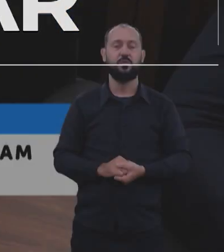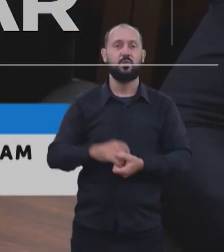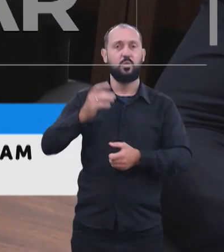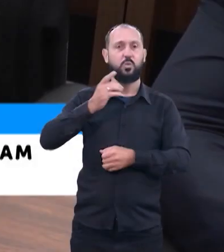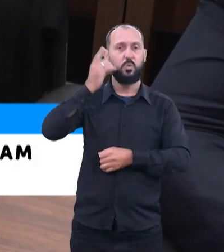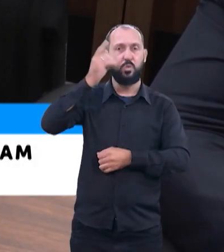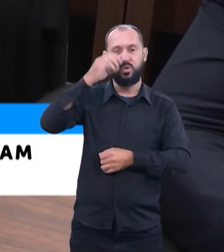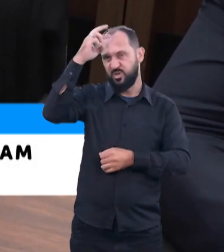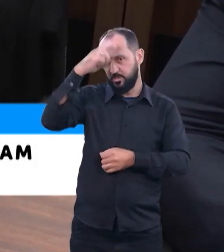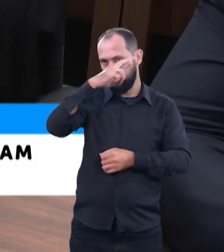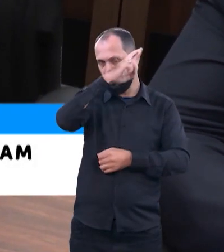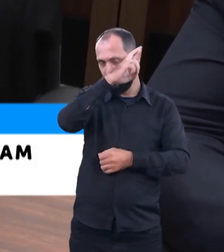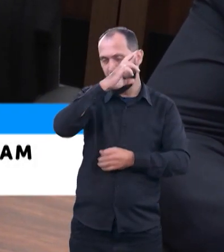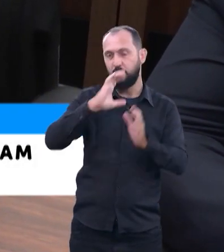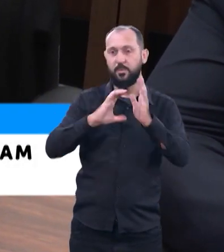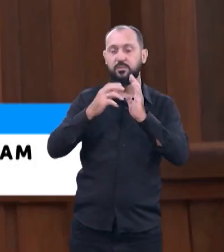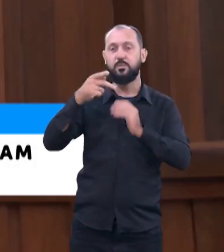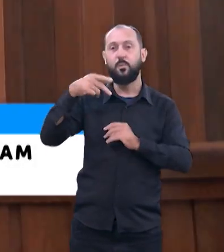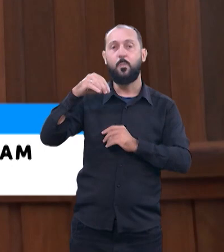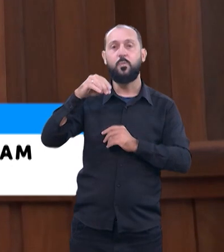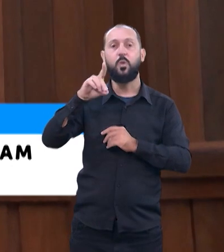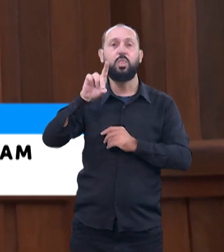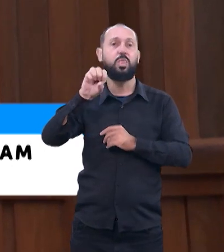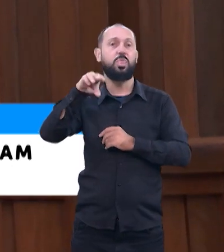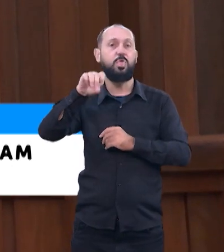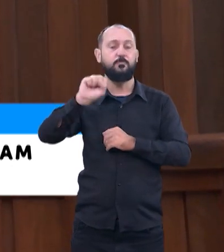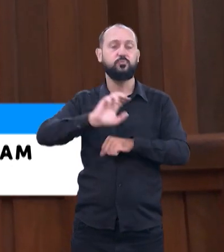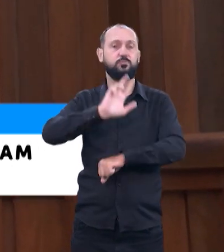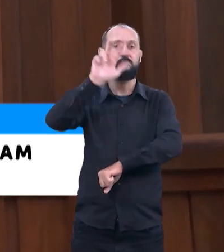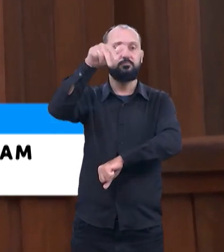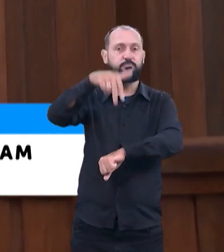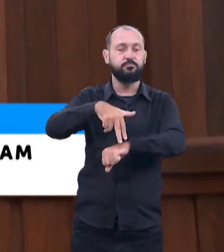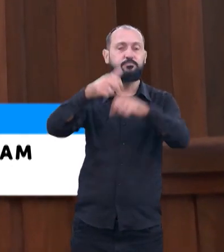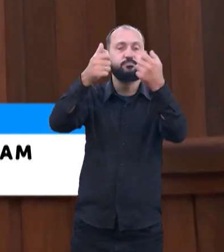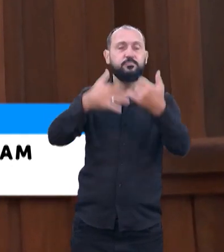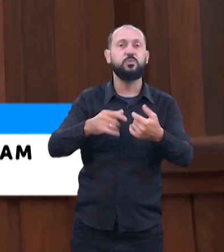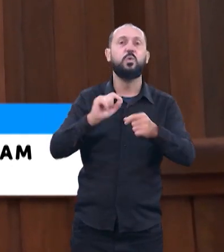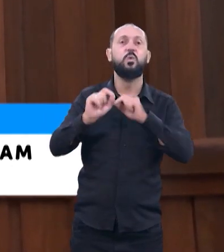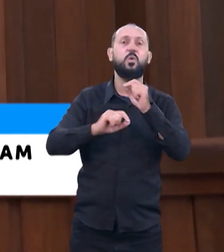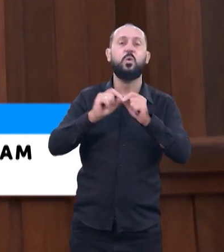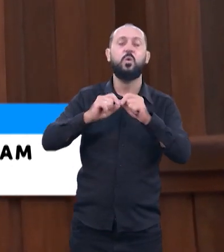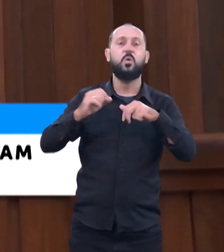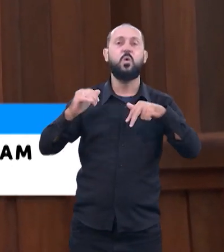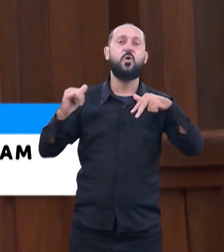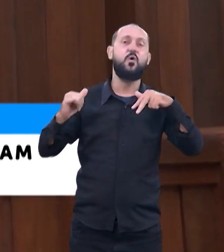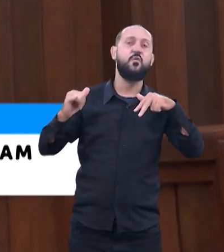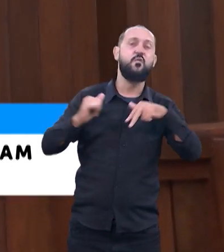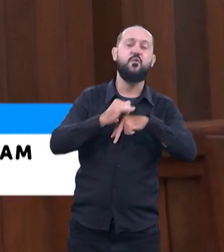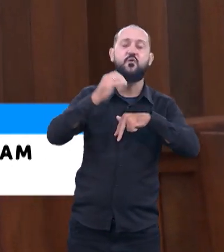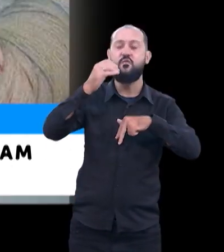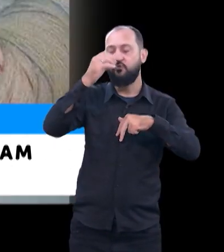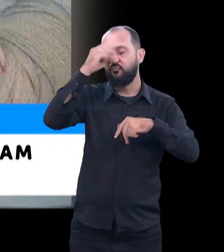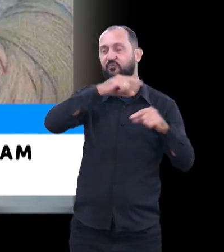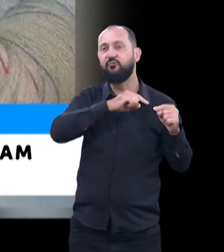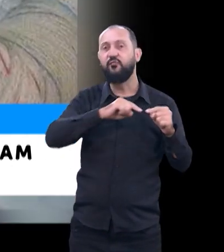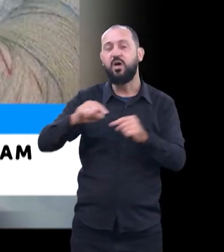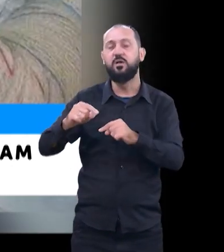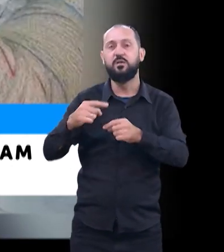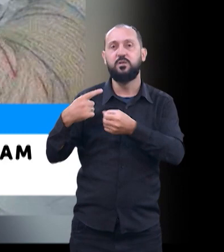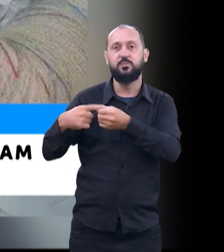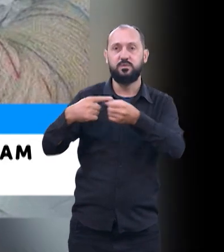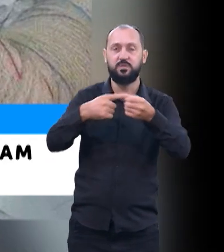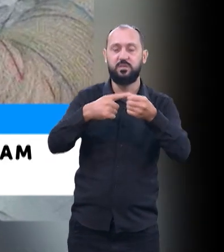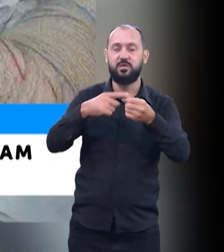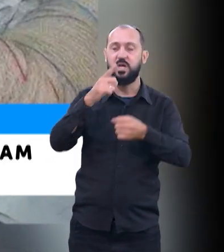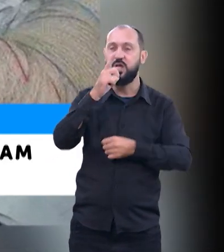O deputado Rinaldo Modesto, do Podemos, utilizou a tribuna da Lemes para repercutir o caso de violência contra a mulher que ocorreu no